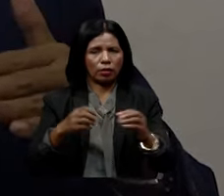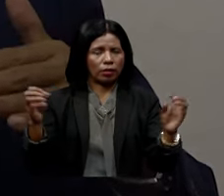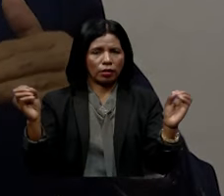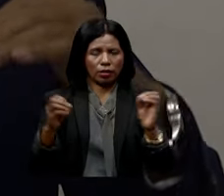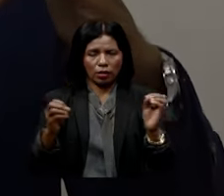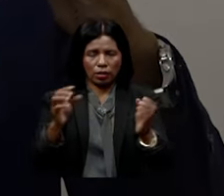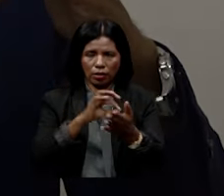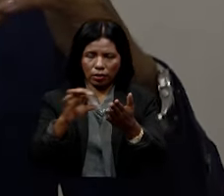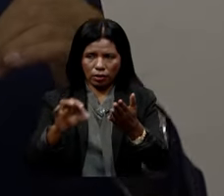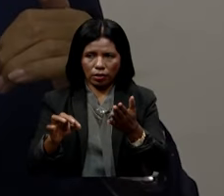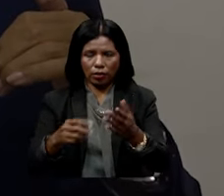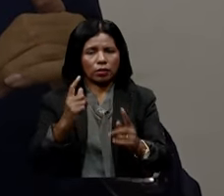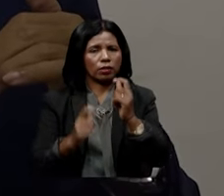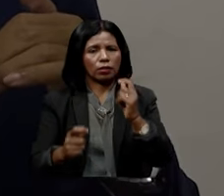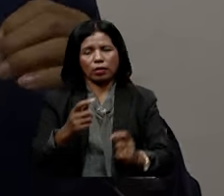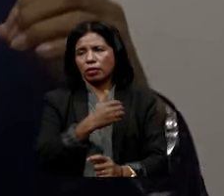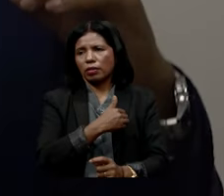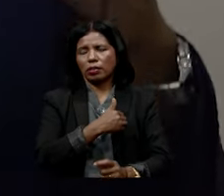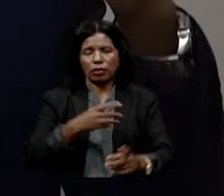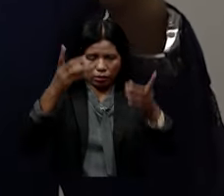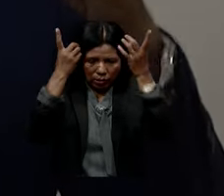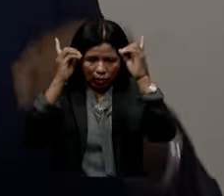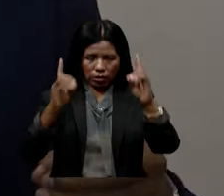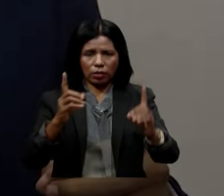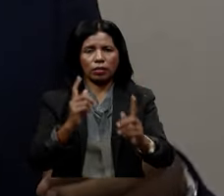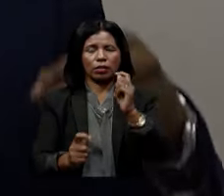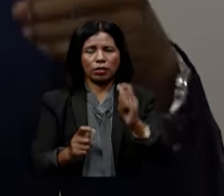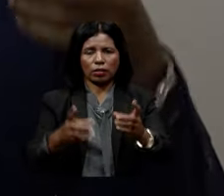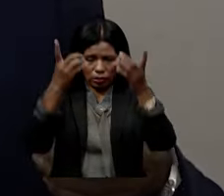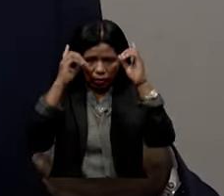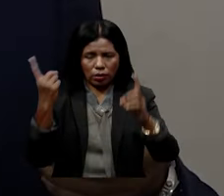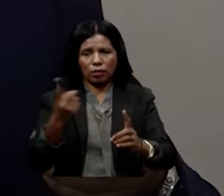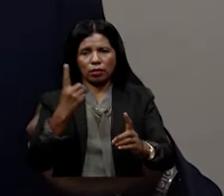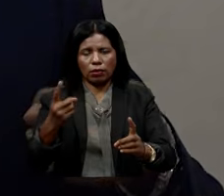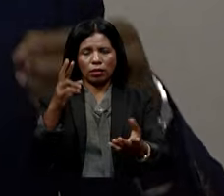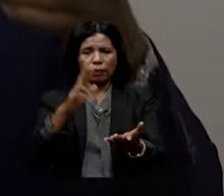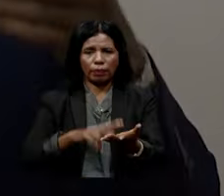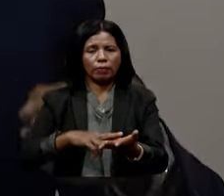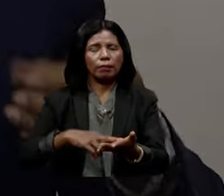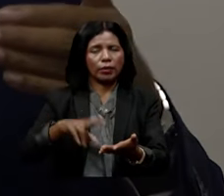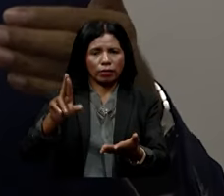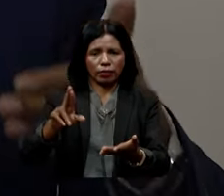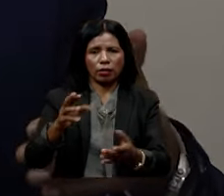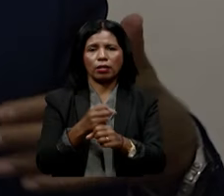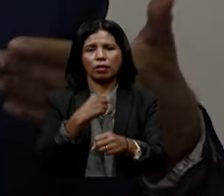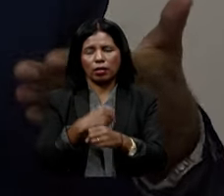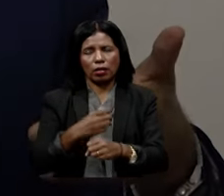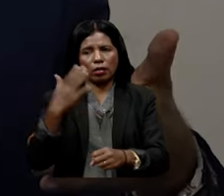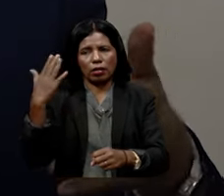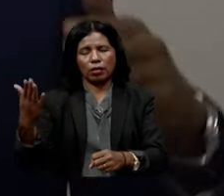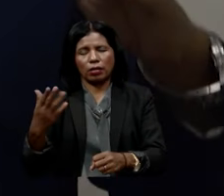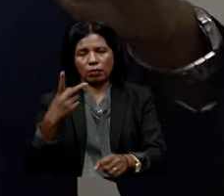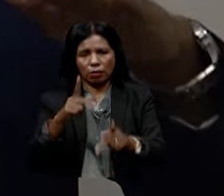né? Tribunal se decide. Tribunal decide de diangkatak produção de prova nebe halo ya